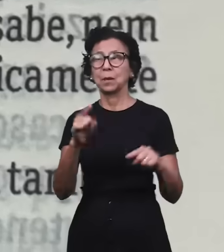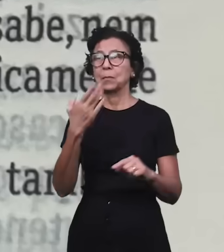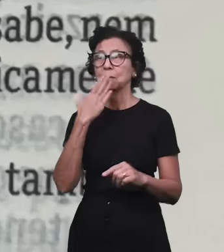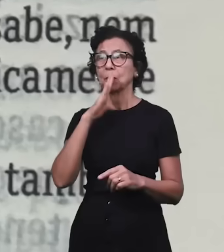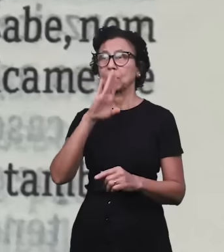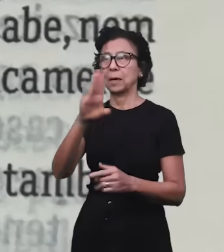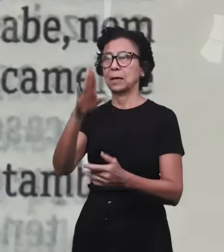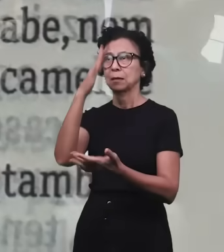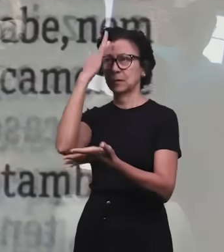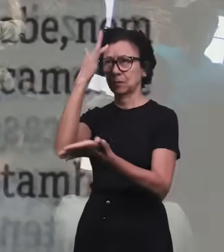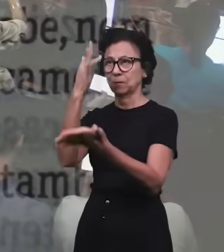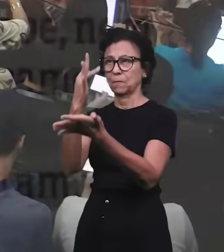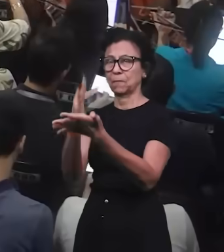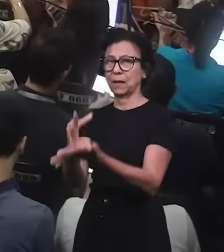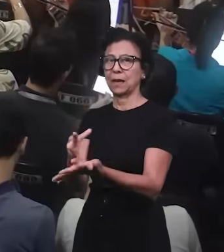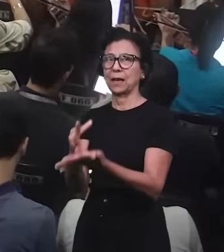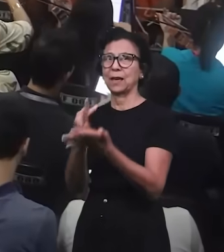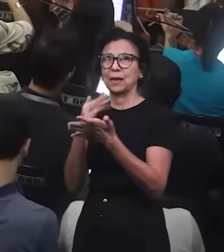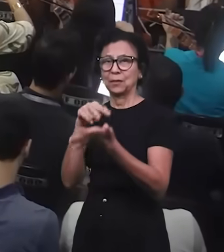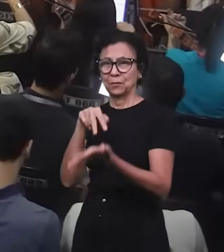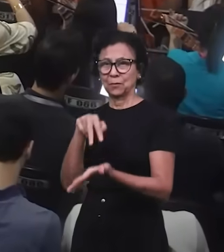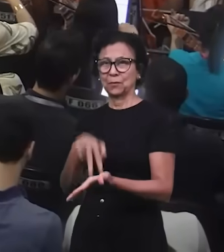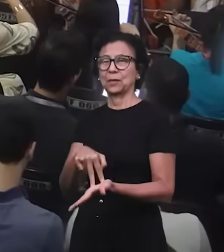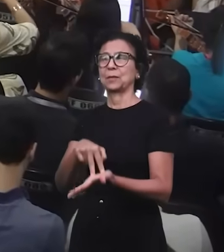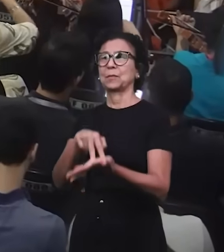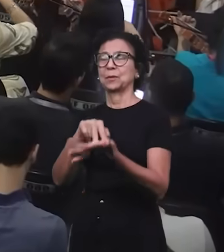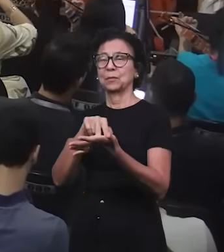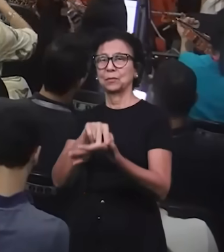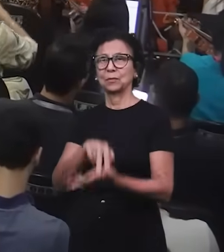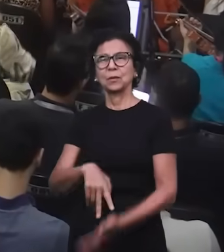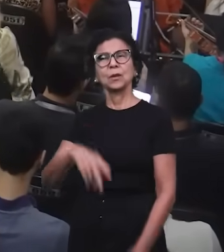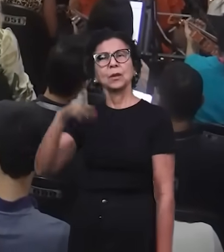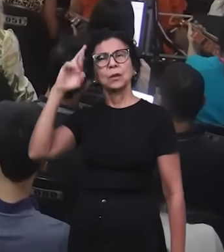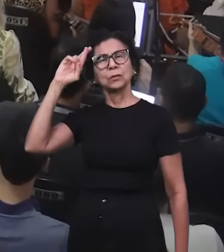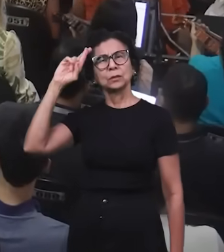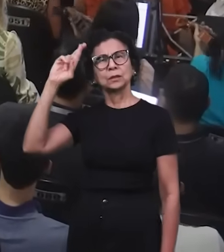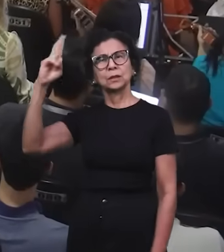pé. Ele nos tem provado que não